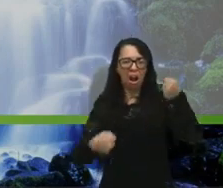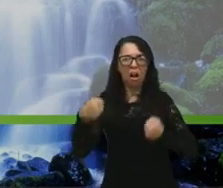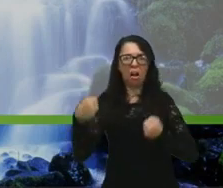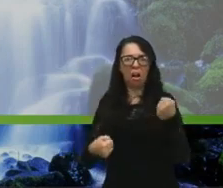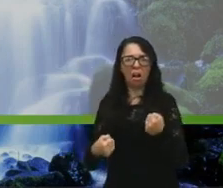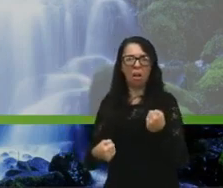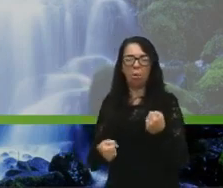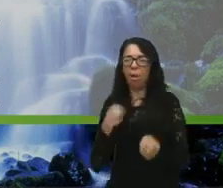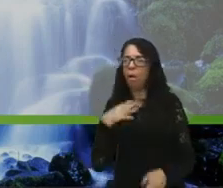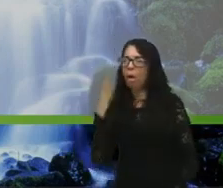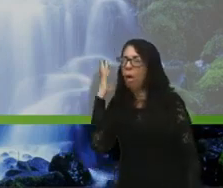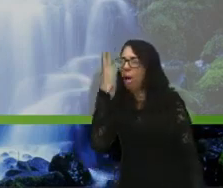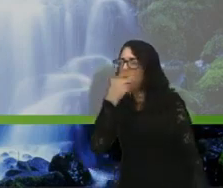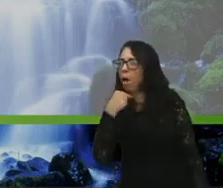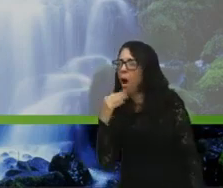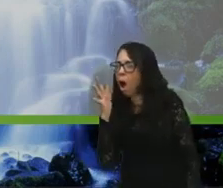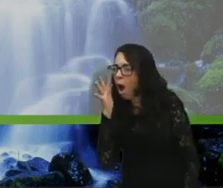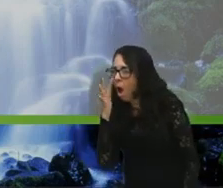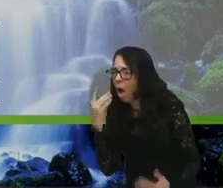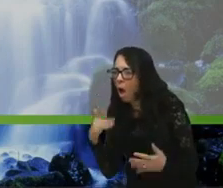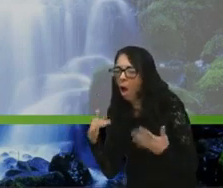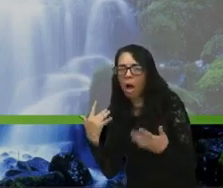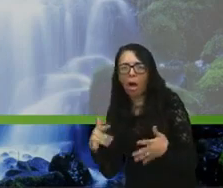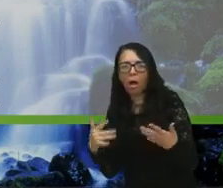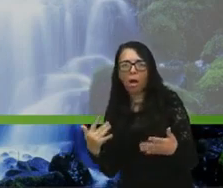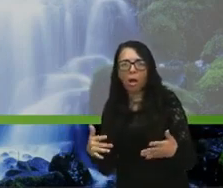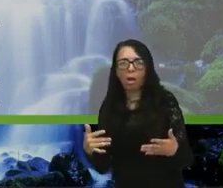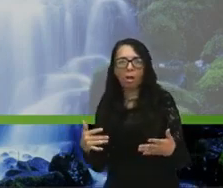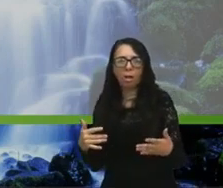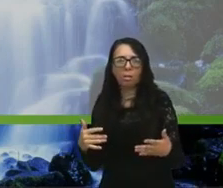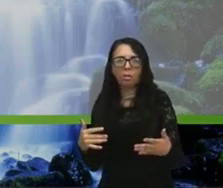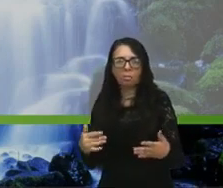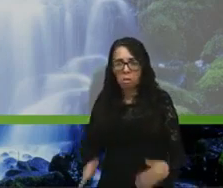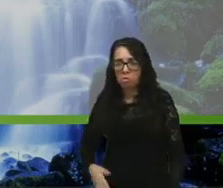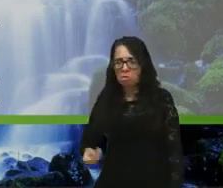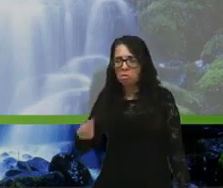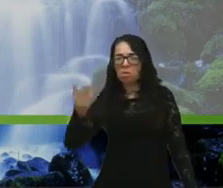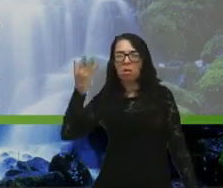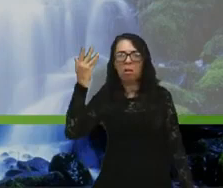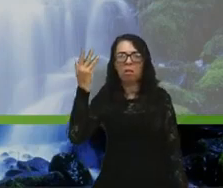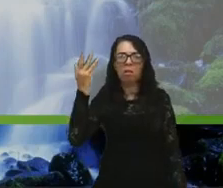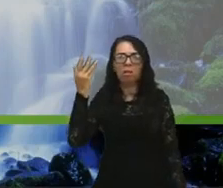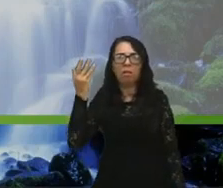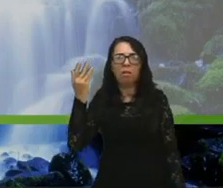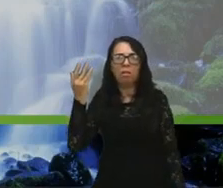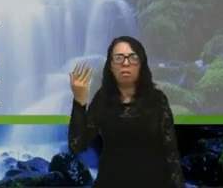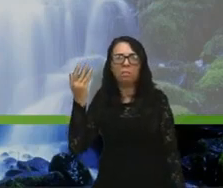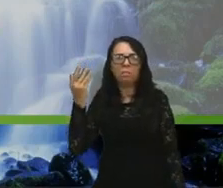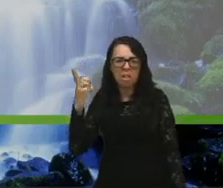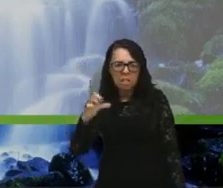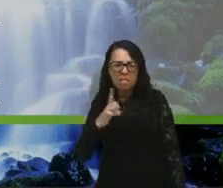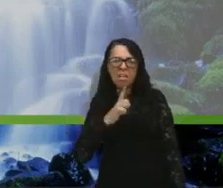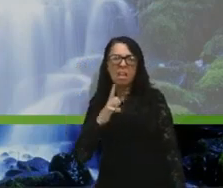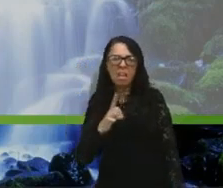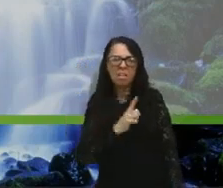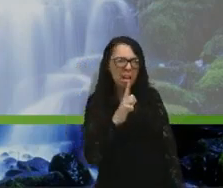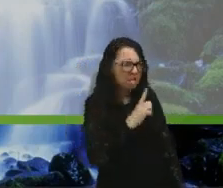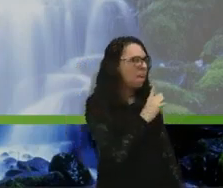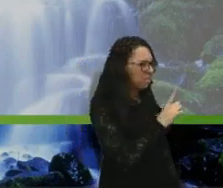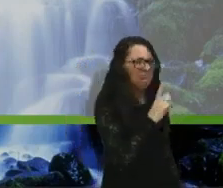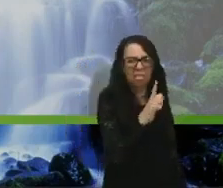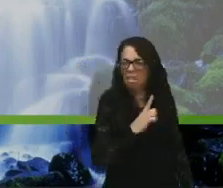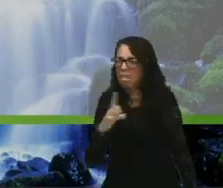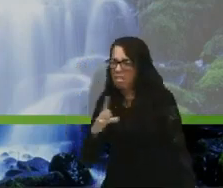que brincam com Deus. Que adianta as pessoas terem tantas coisas